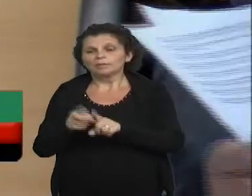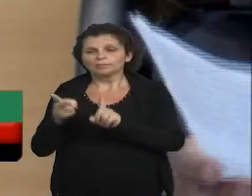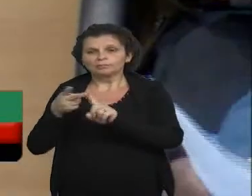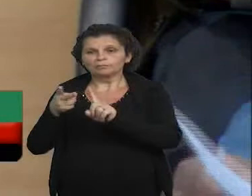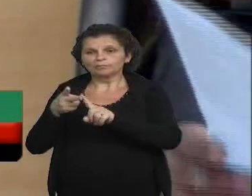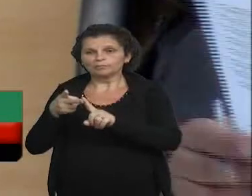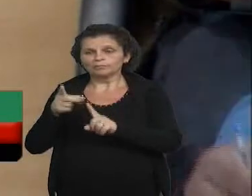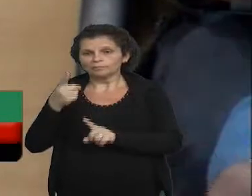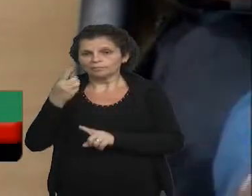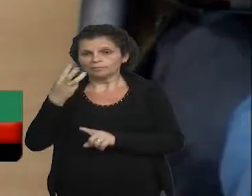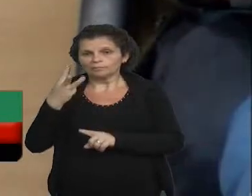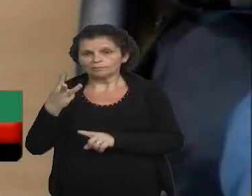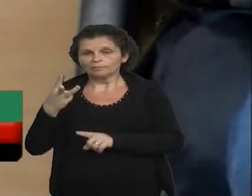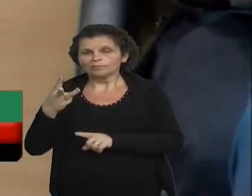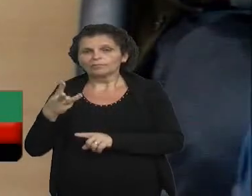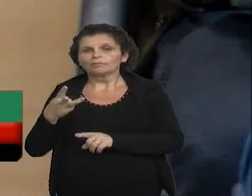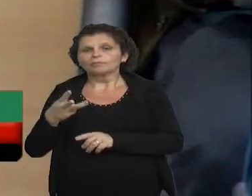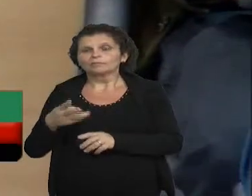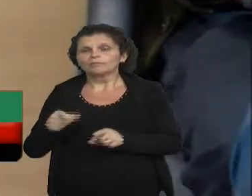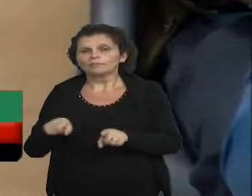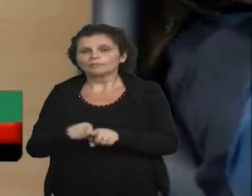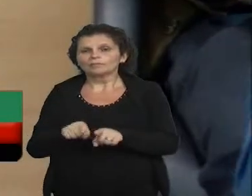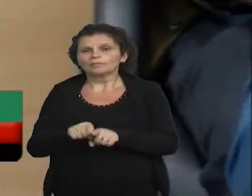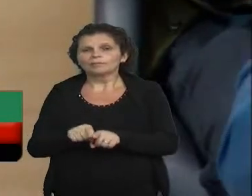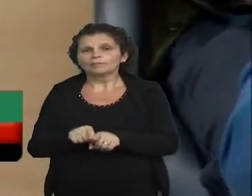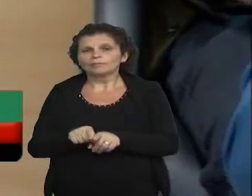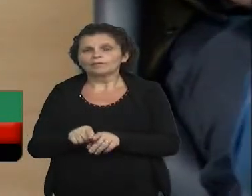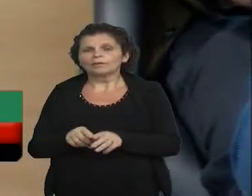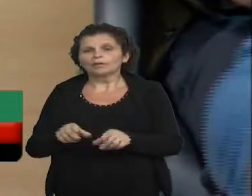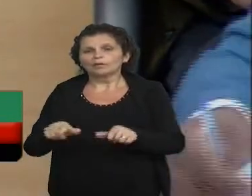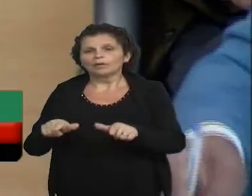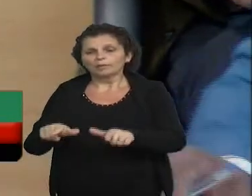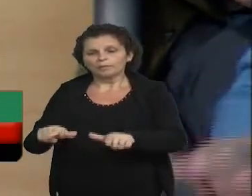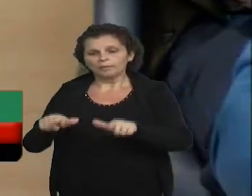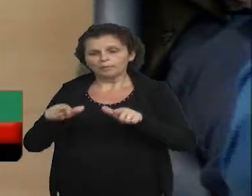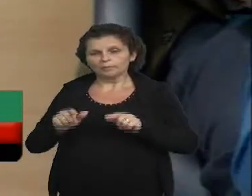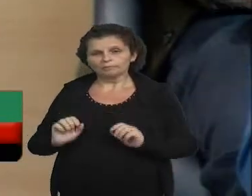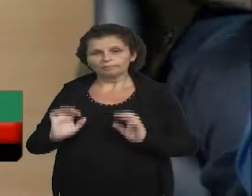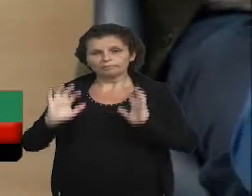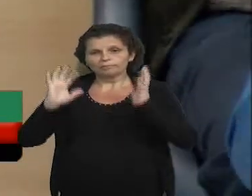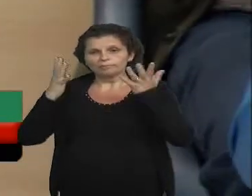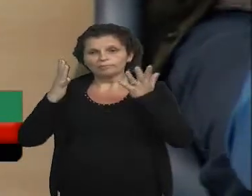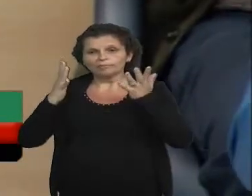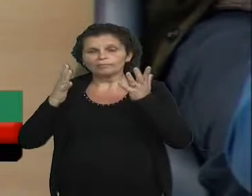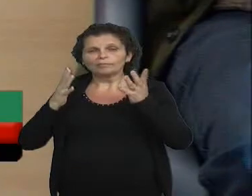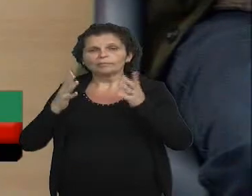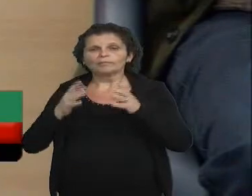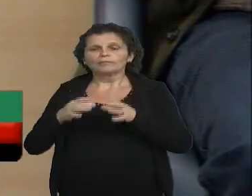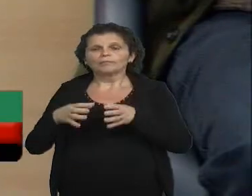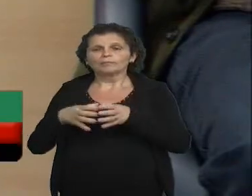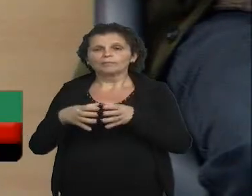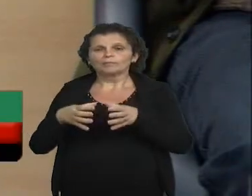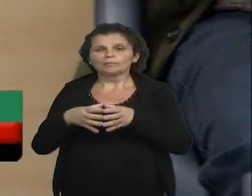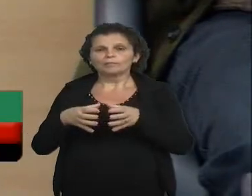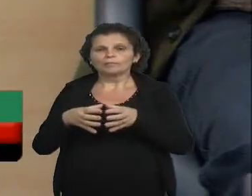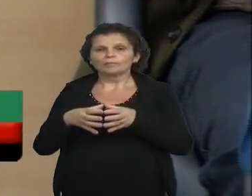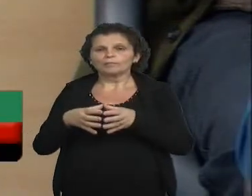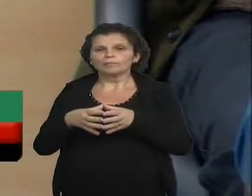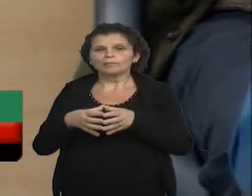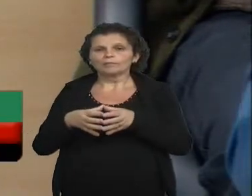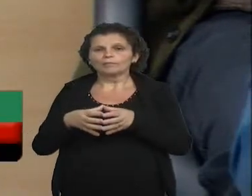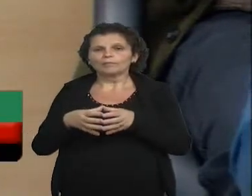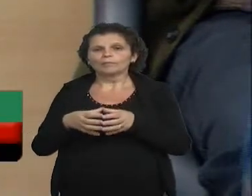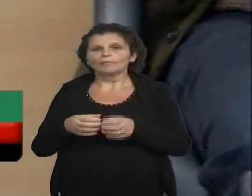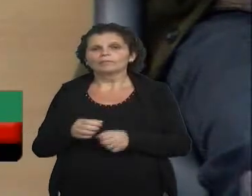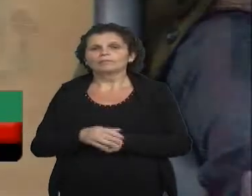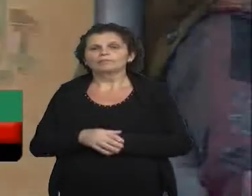da nobre vereadora Elza Oliveira, dispõe sobre a concessão de placa comemorativa à Associação Comercial e Empresarial